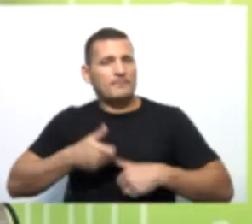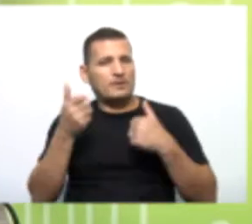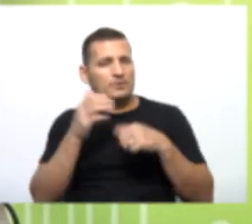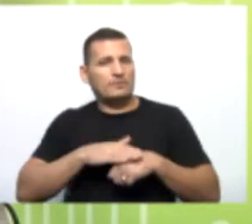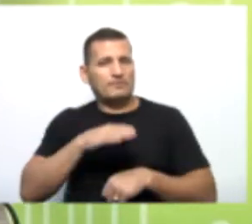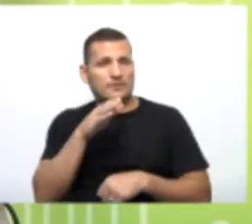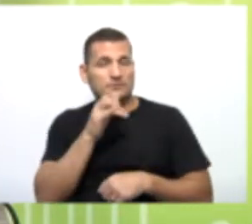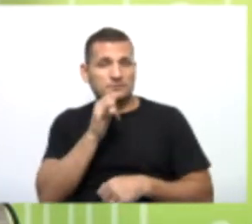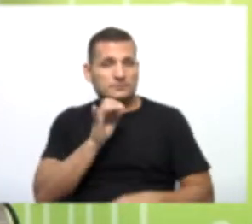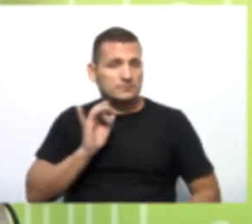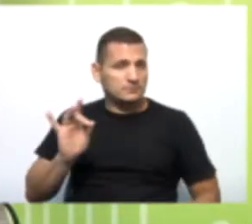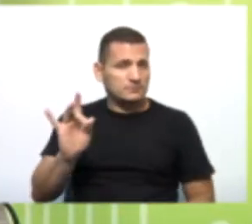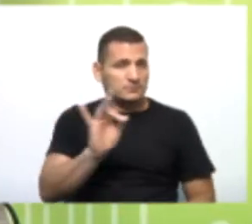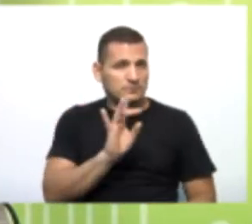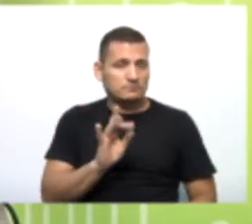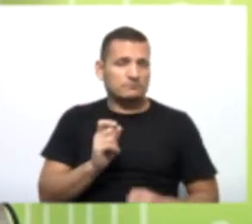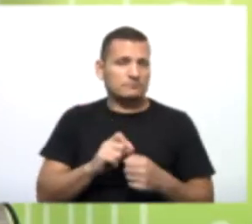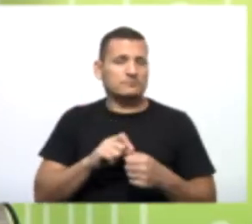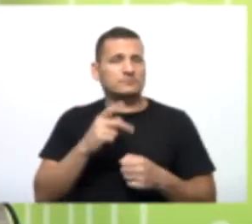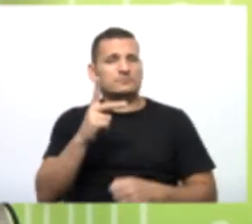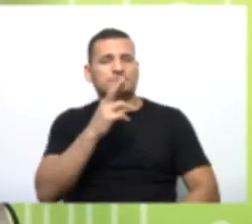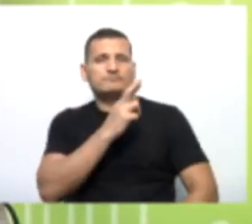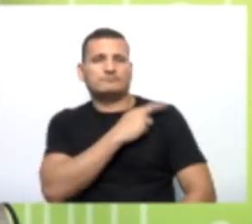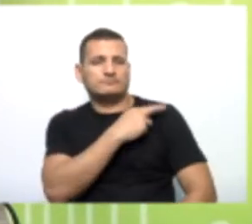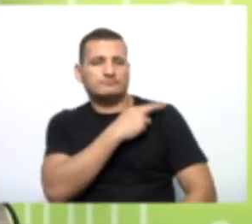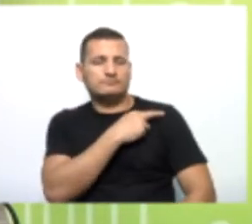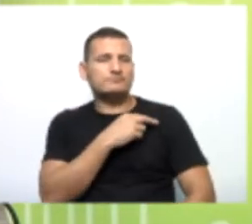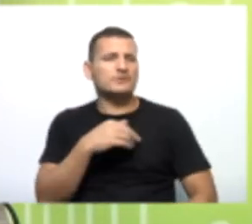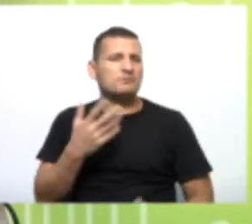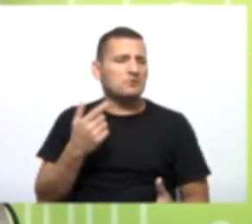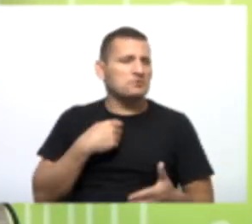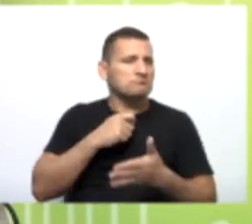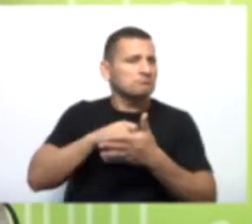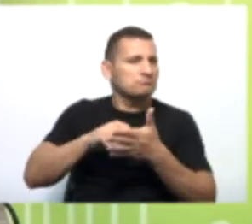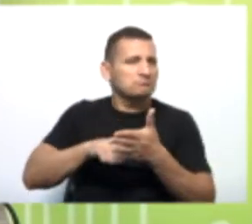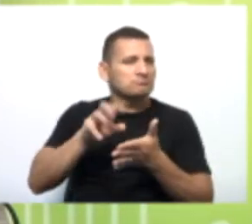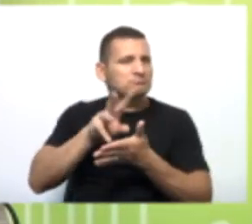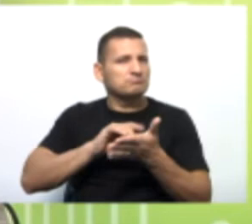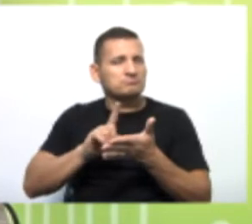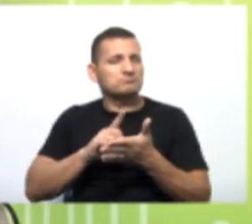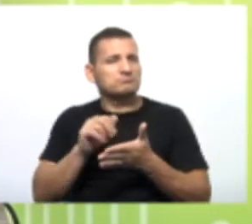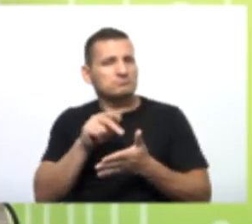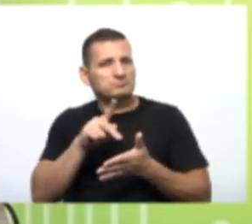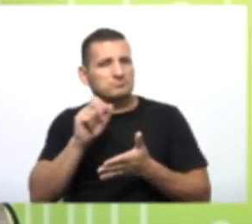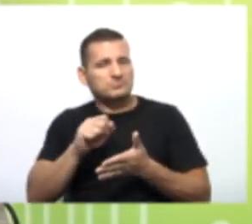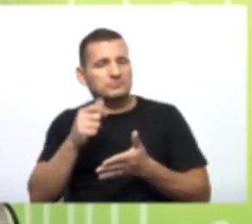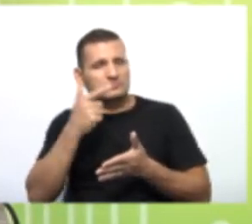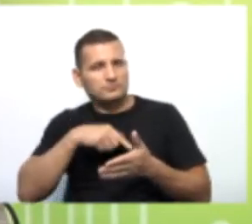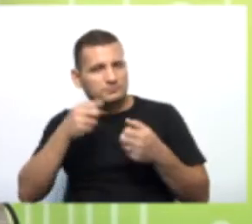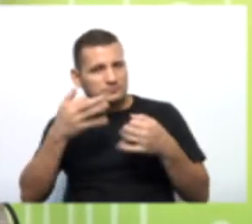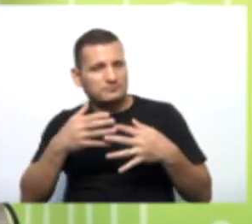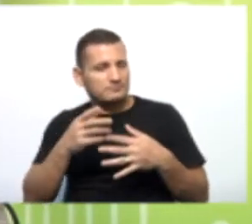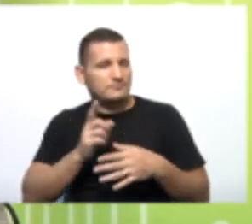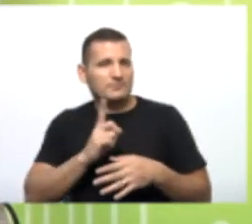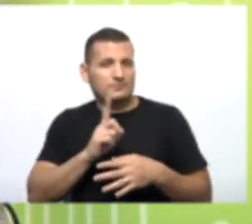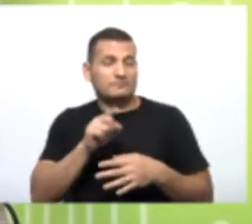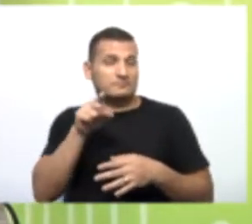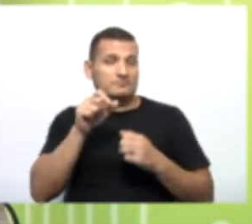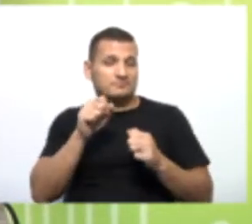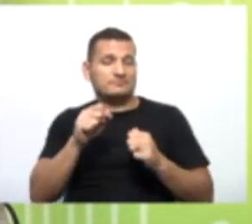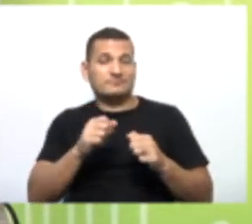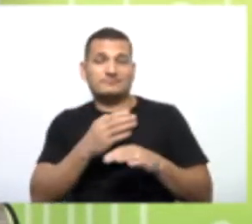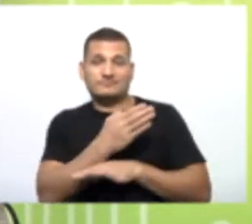se cada um fizer a sua parte. Ih, professor, não anotei não, e agora ele pode repetir? Não, não vai repetir, você pode entrar lá